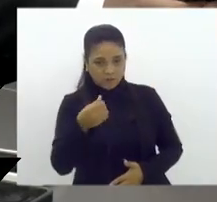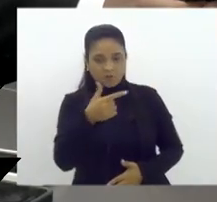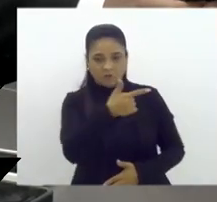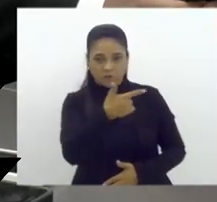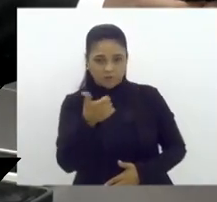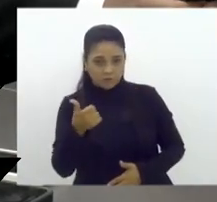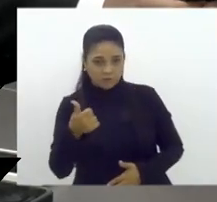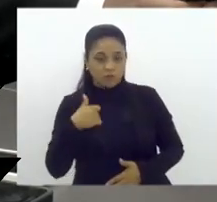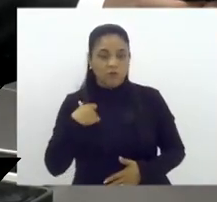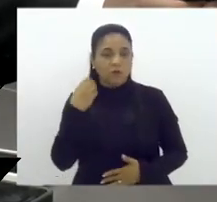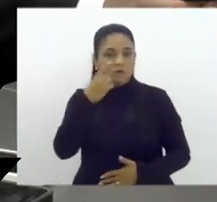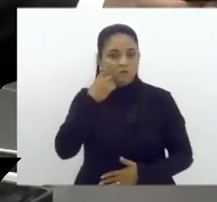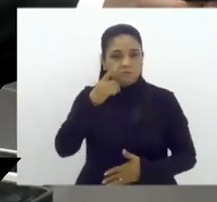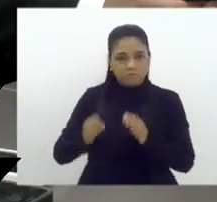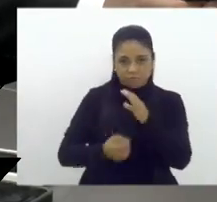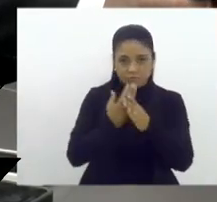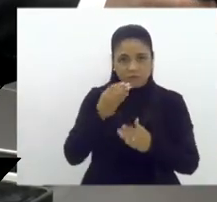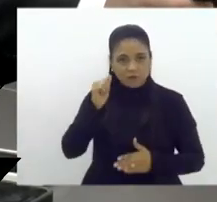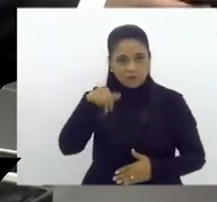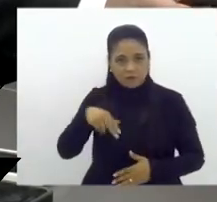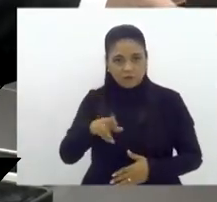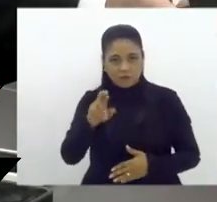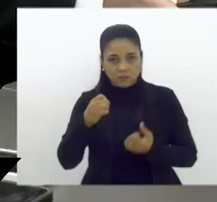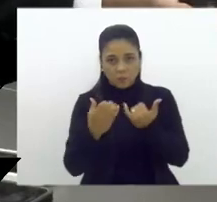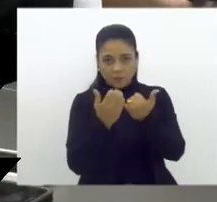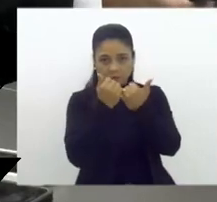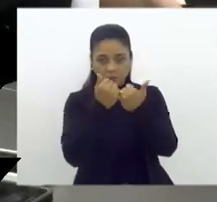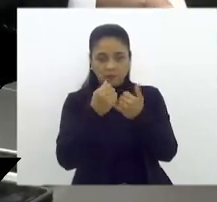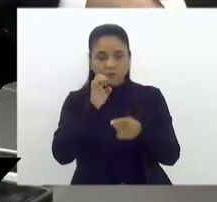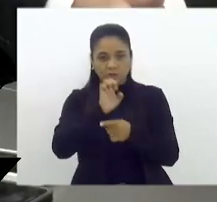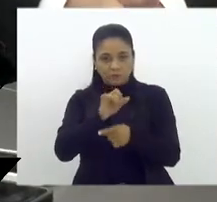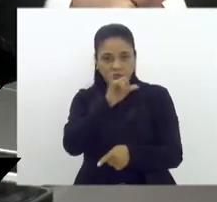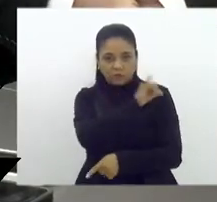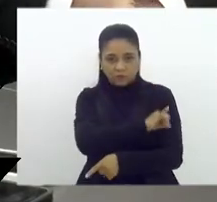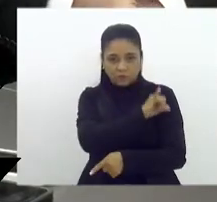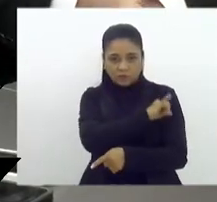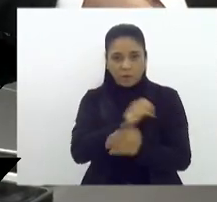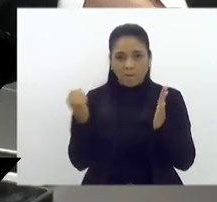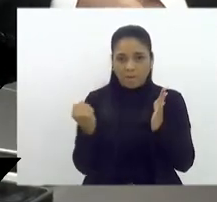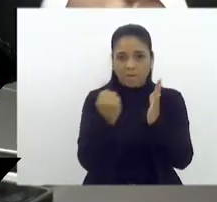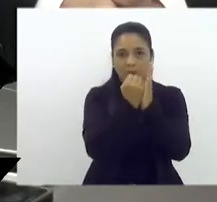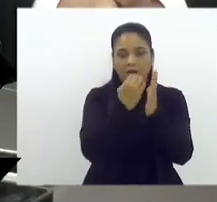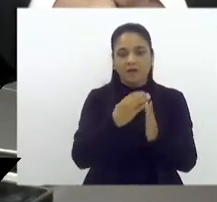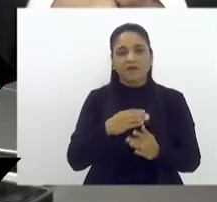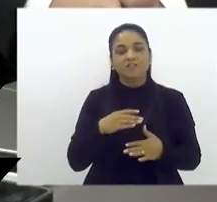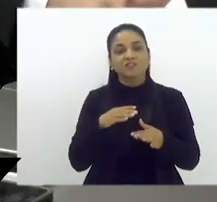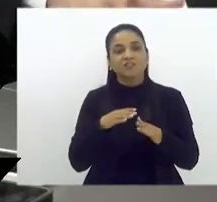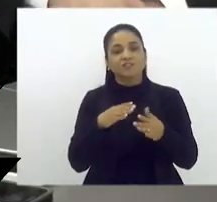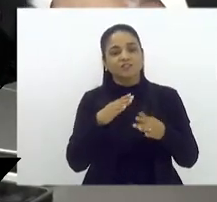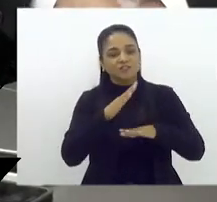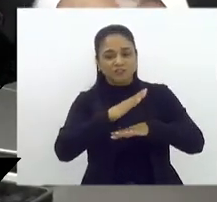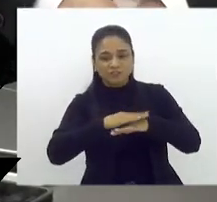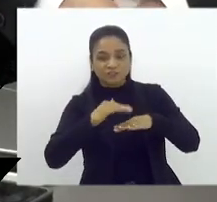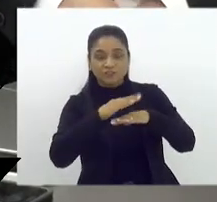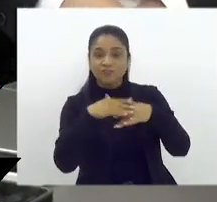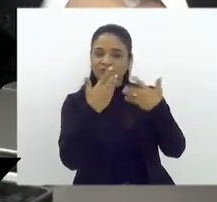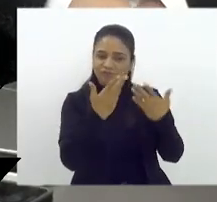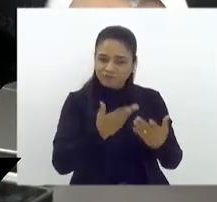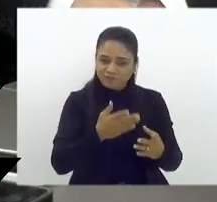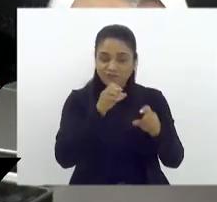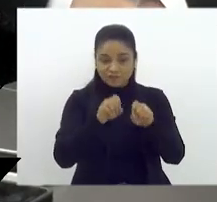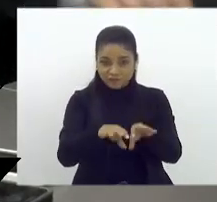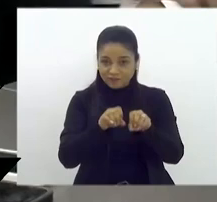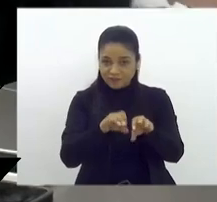autoria do deputado Anderson Moraes, que declara patrimônio imaterial do estado do Rio de Janeiro, a marca Gentileza Gera Gentileza e as obras